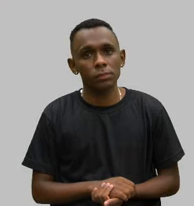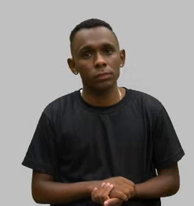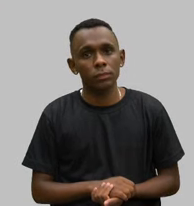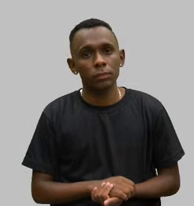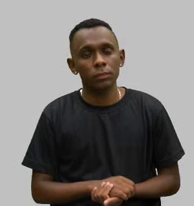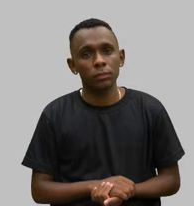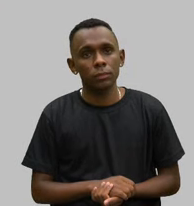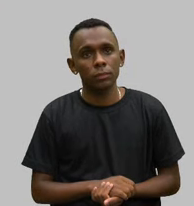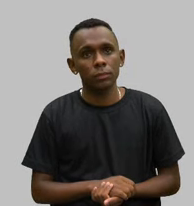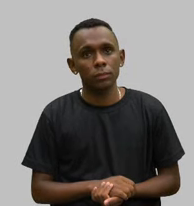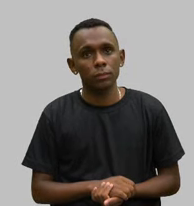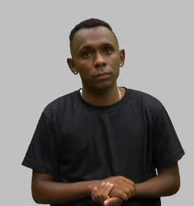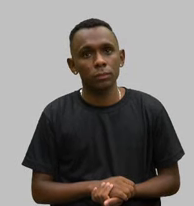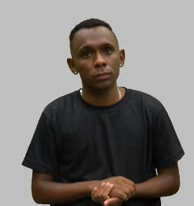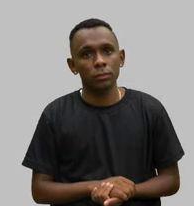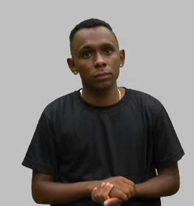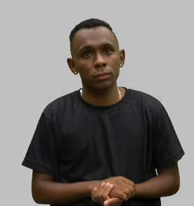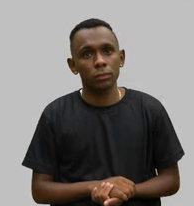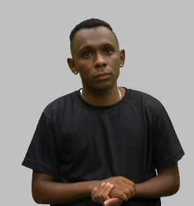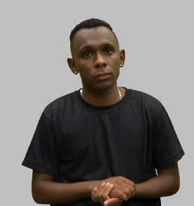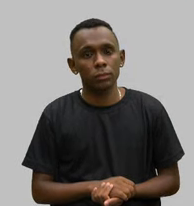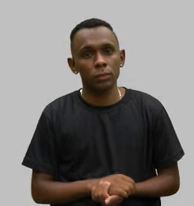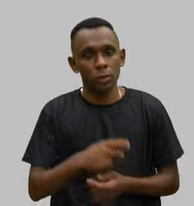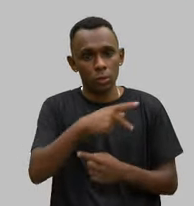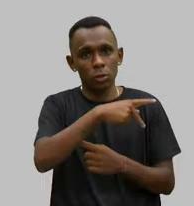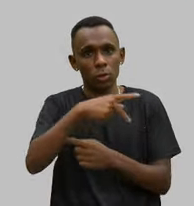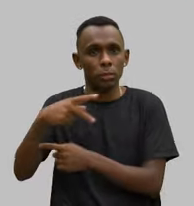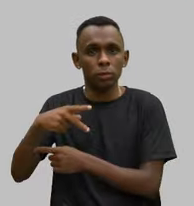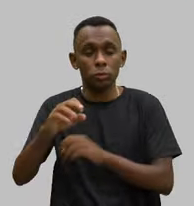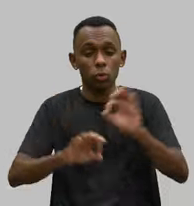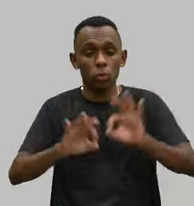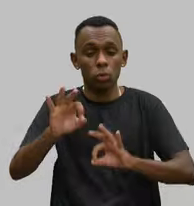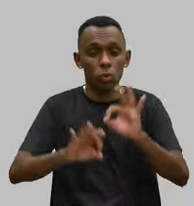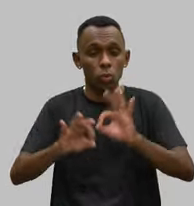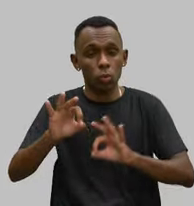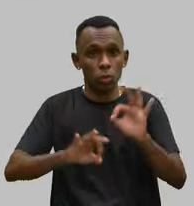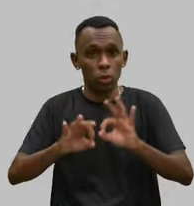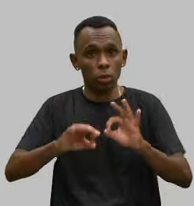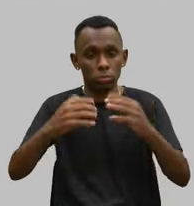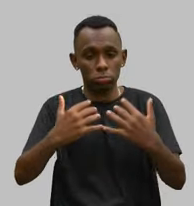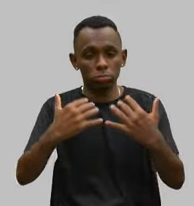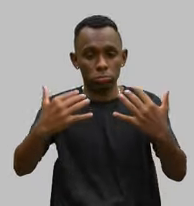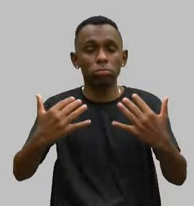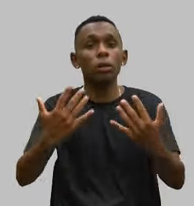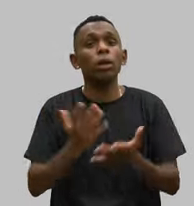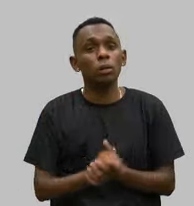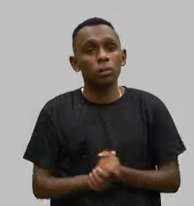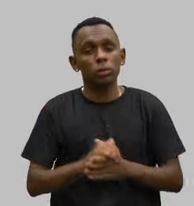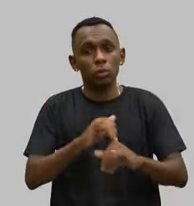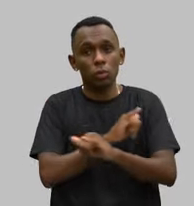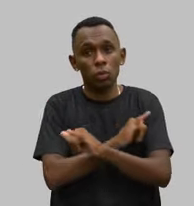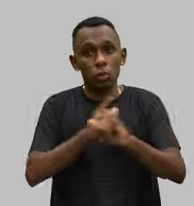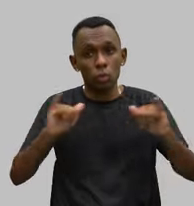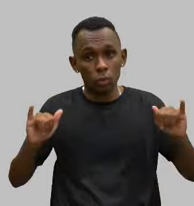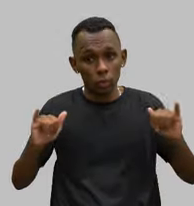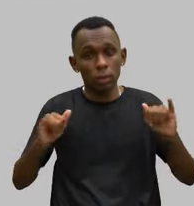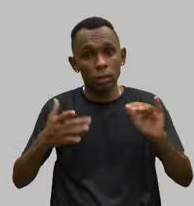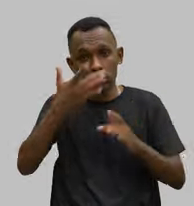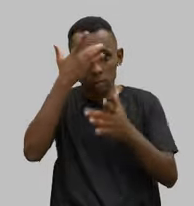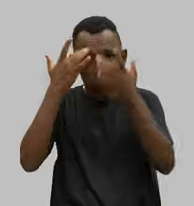Fazenda a presidência tendo em vista a organização dos trabalhos comunica aos